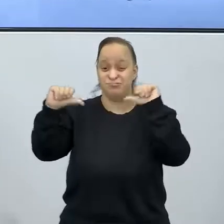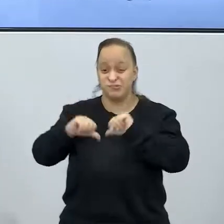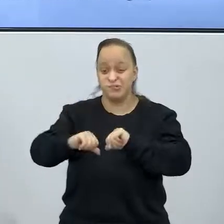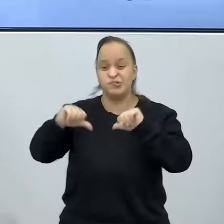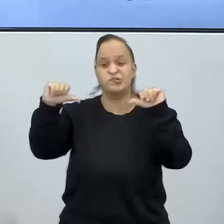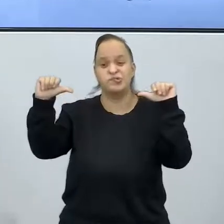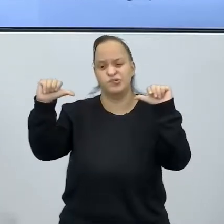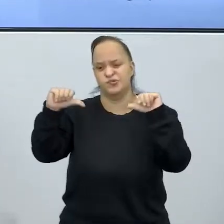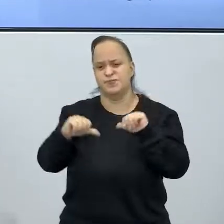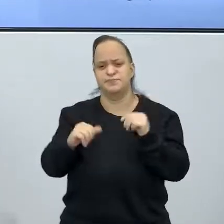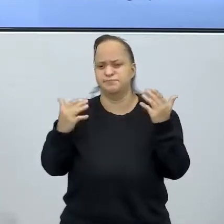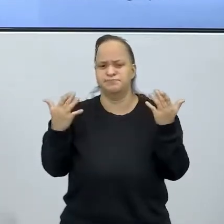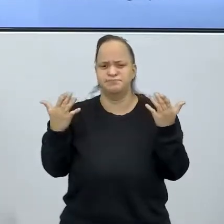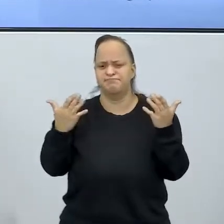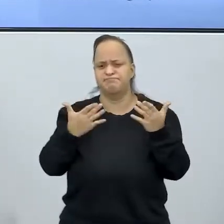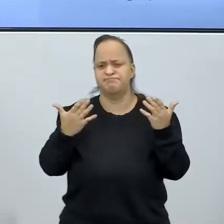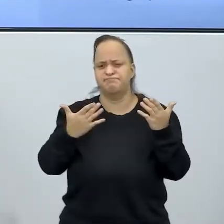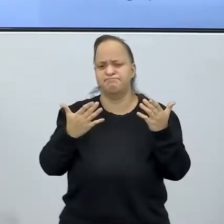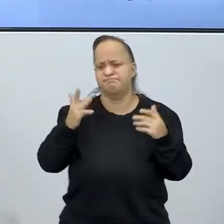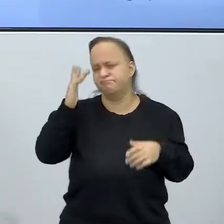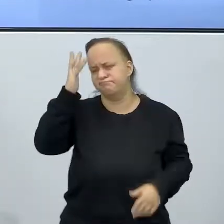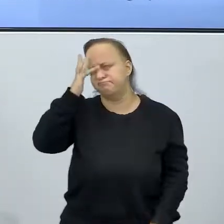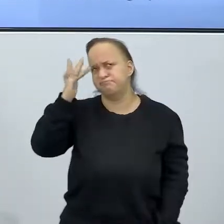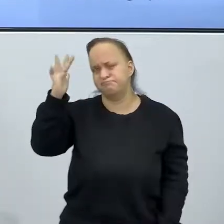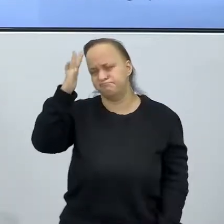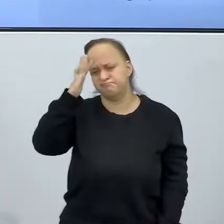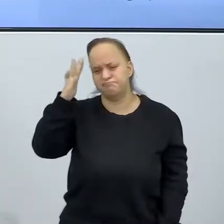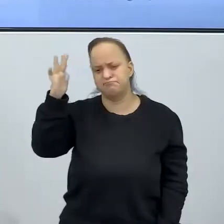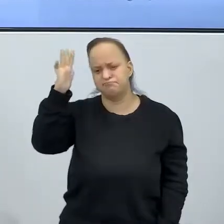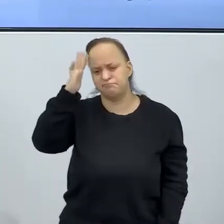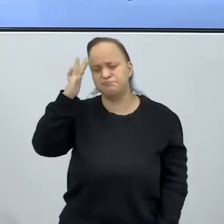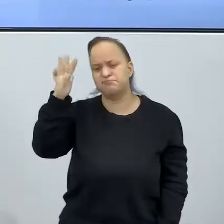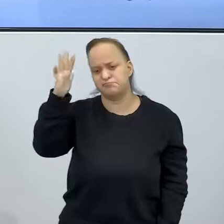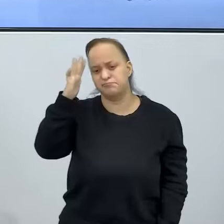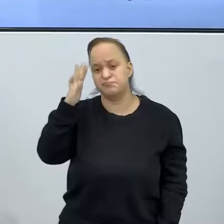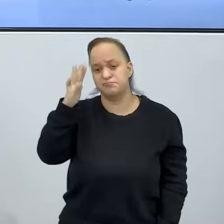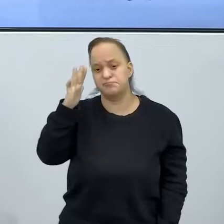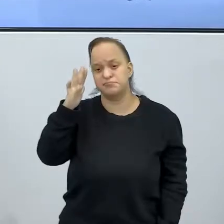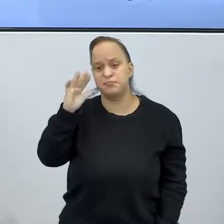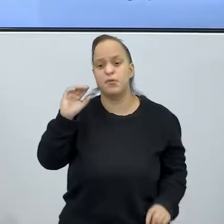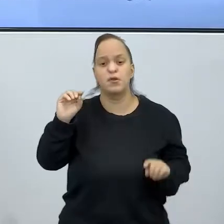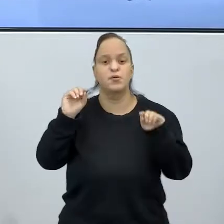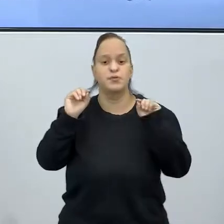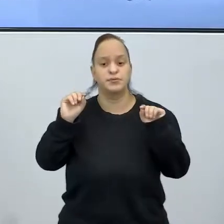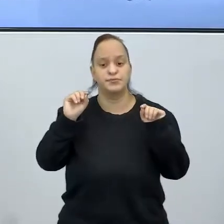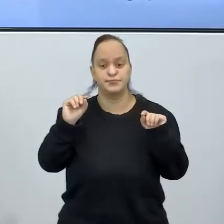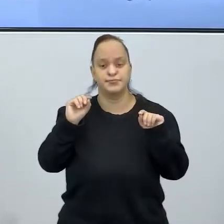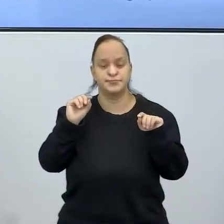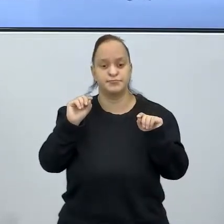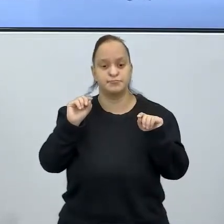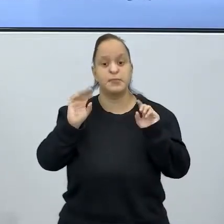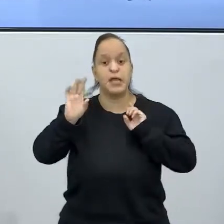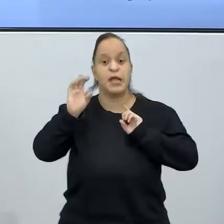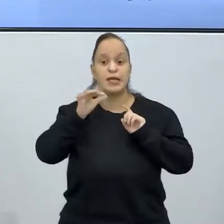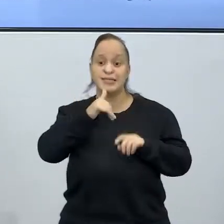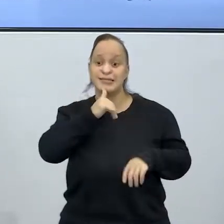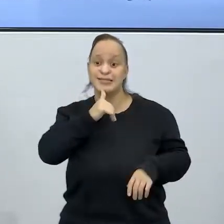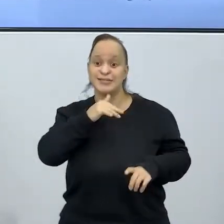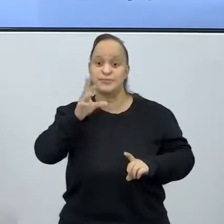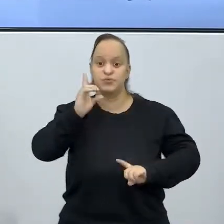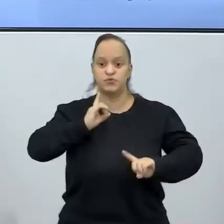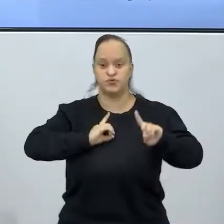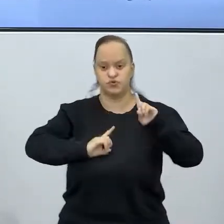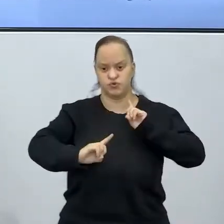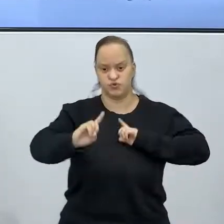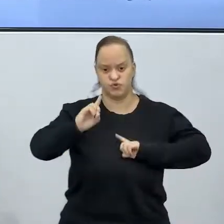viagem na maionese, que não é uma viagem na maionese, mas nesse assunto é um pouco de viagem na maionese, porque assim, a depressão,